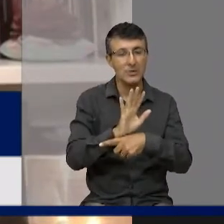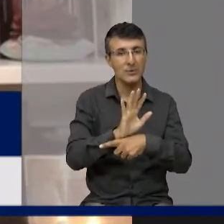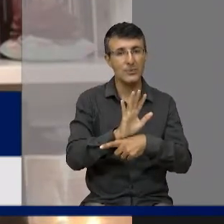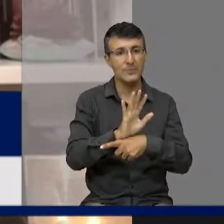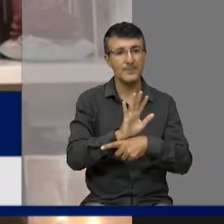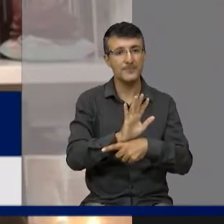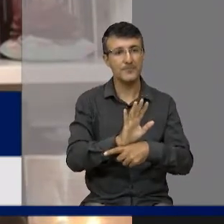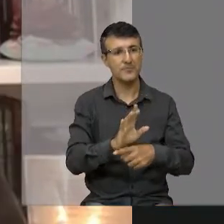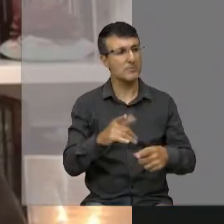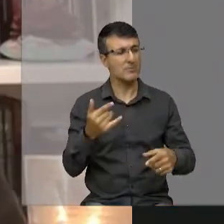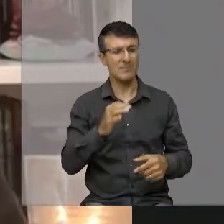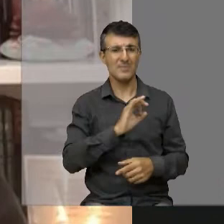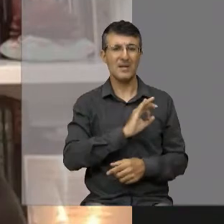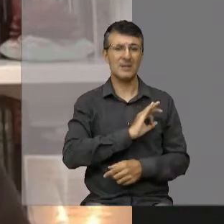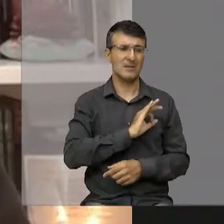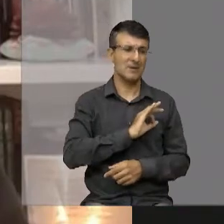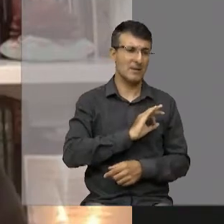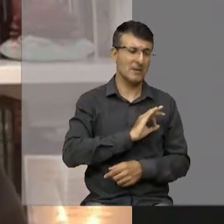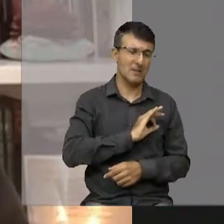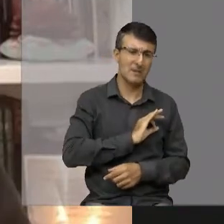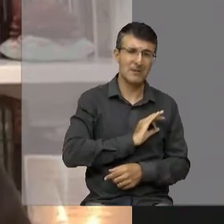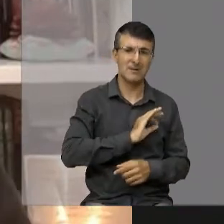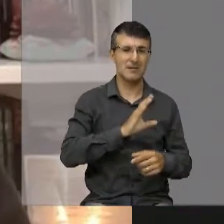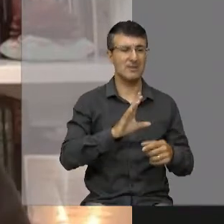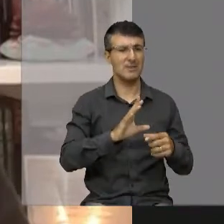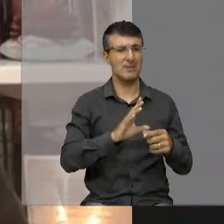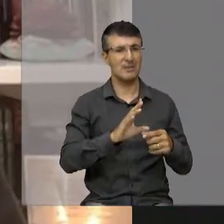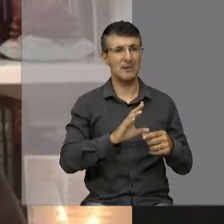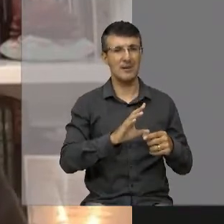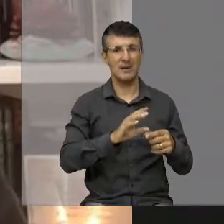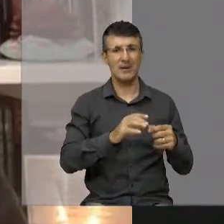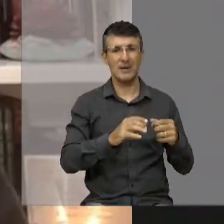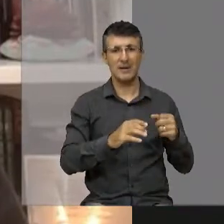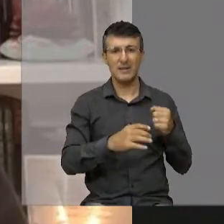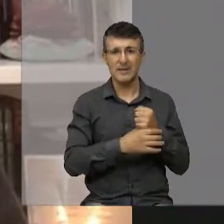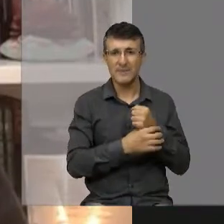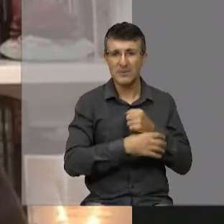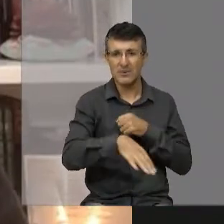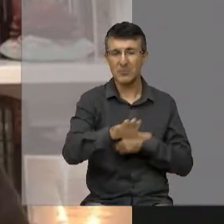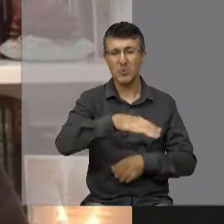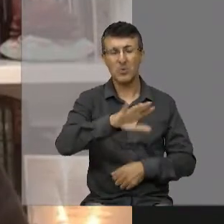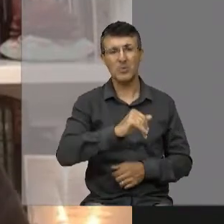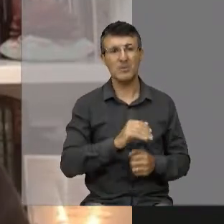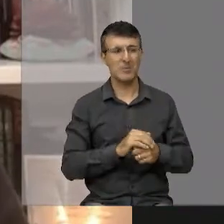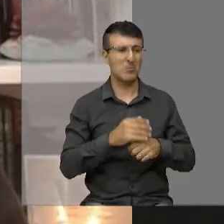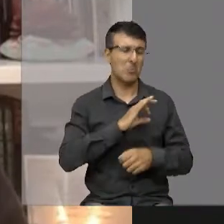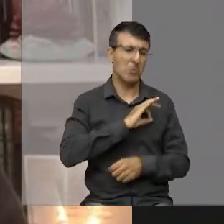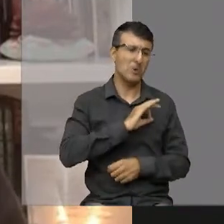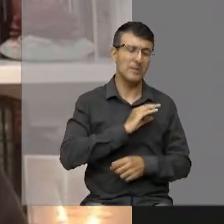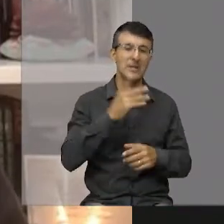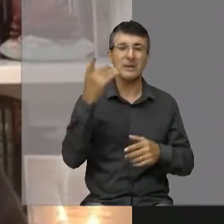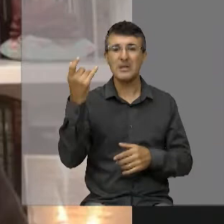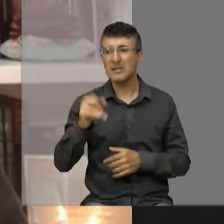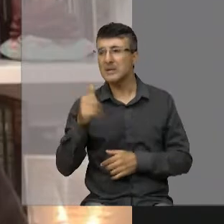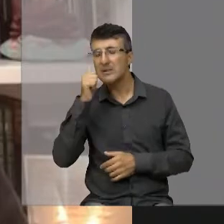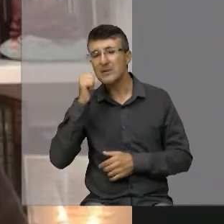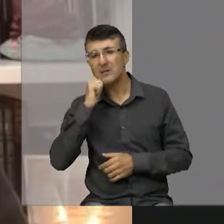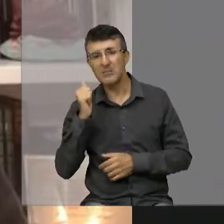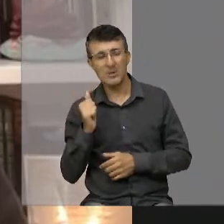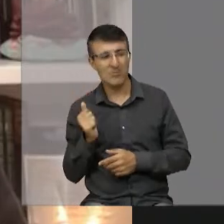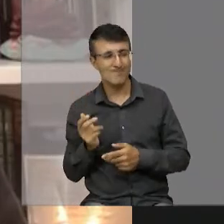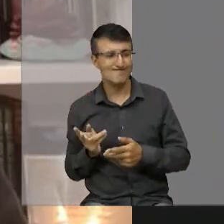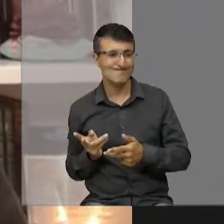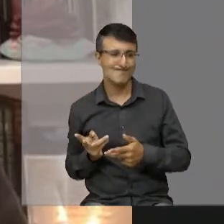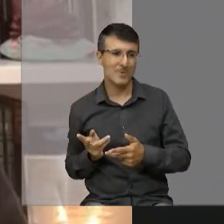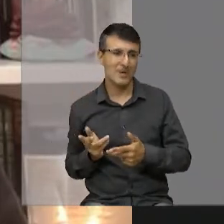seja delegacia, defensoria, né, assistência social, a polícia, se ela busca ajuda é porque de fato ela está